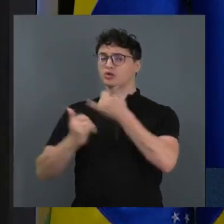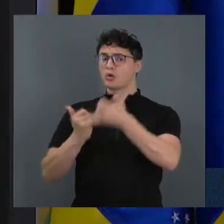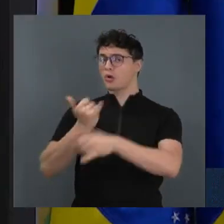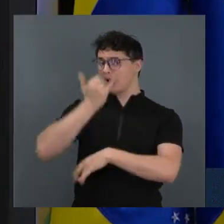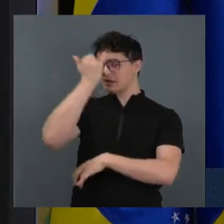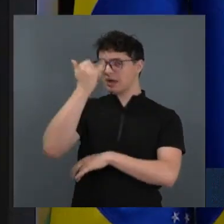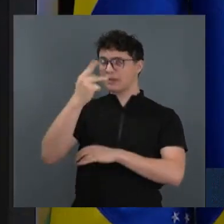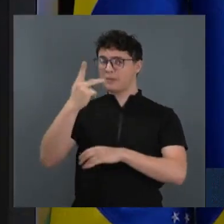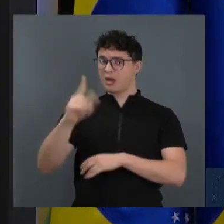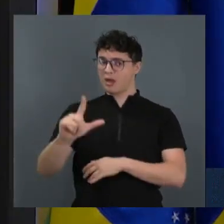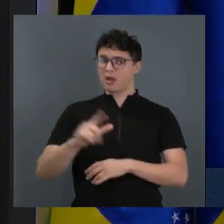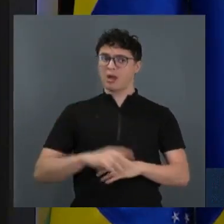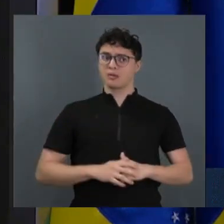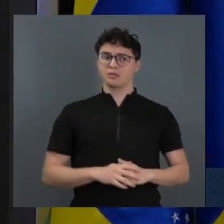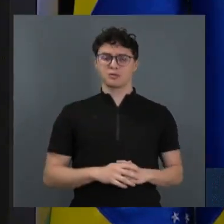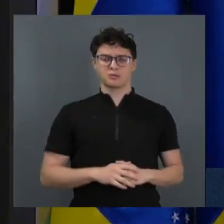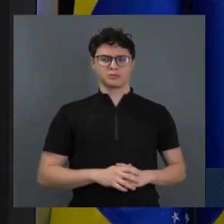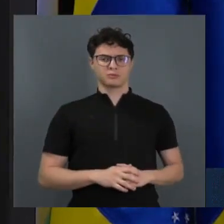PL.